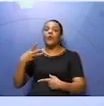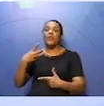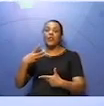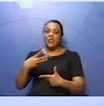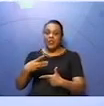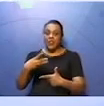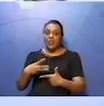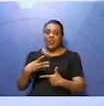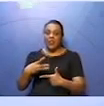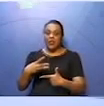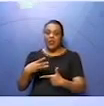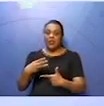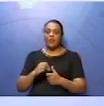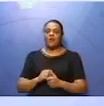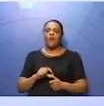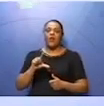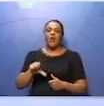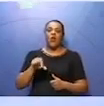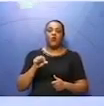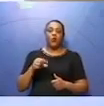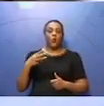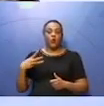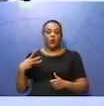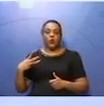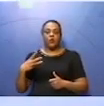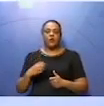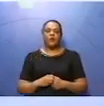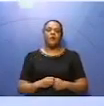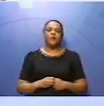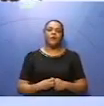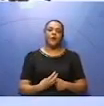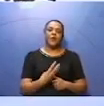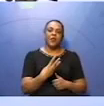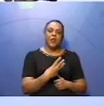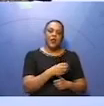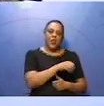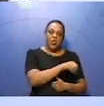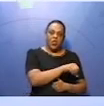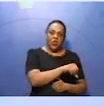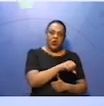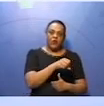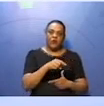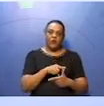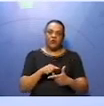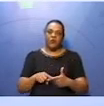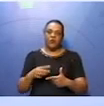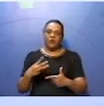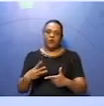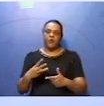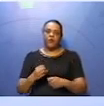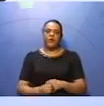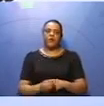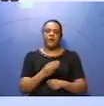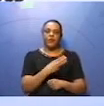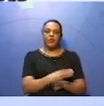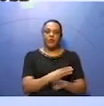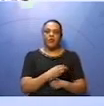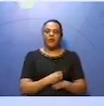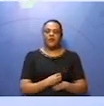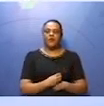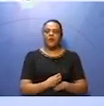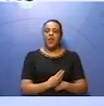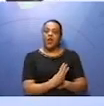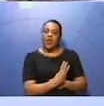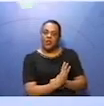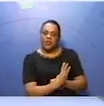do 3, então vou escolher o 3. 9 dividido por 3 dá 3. Só